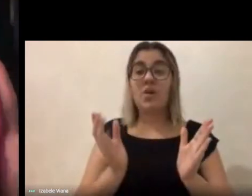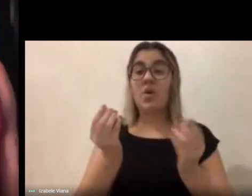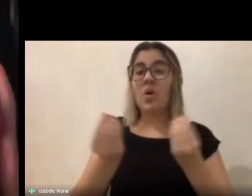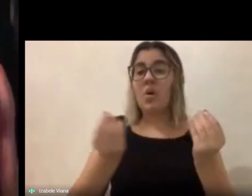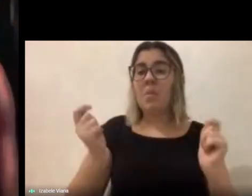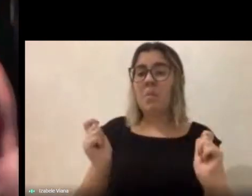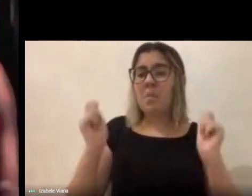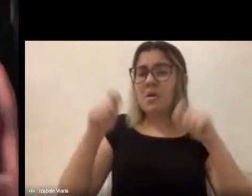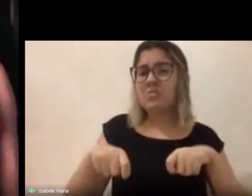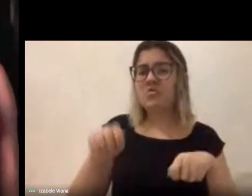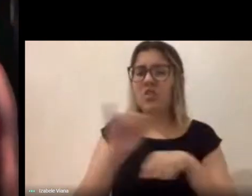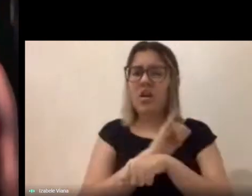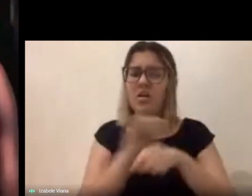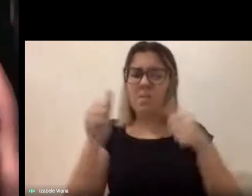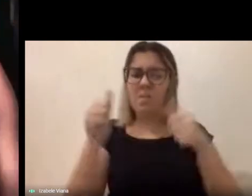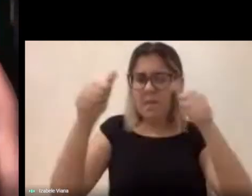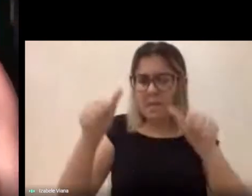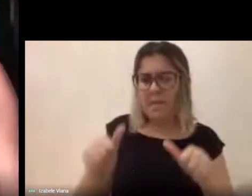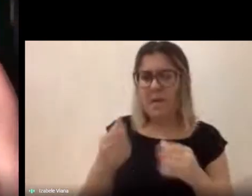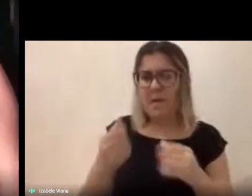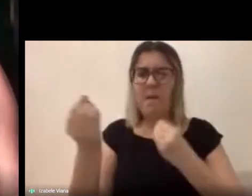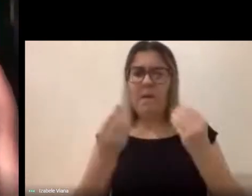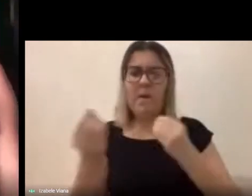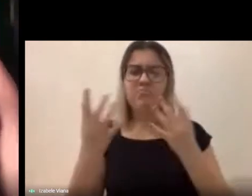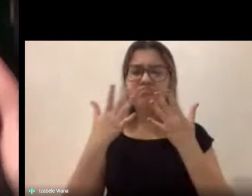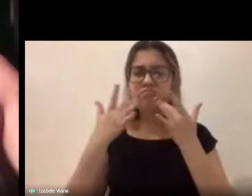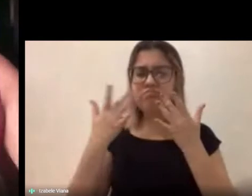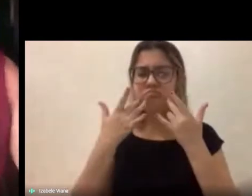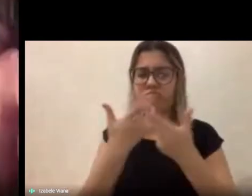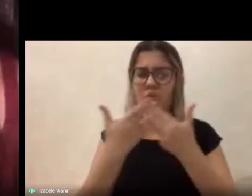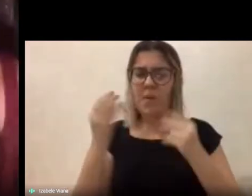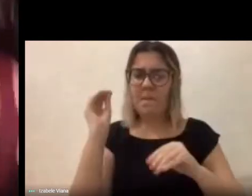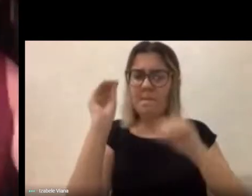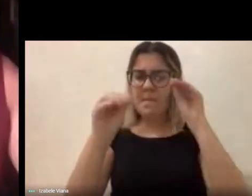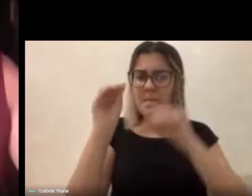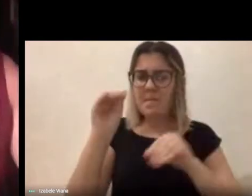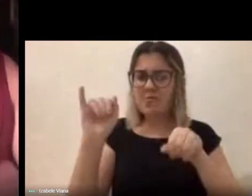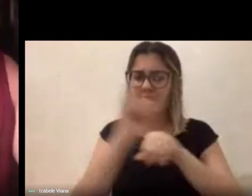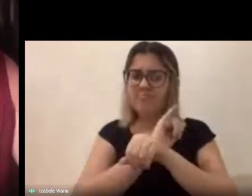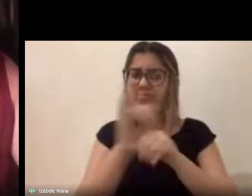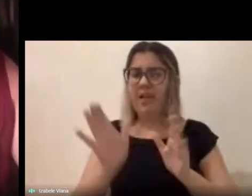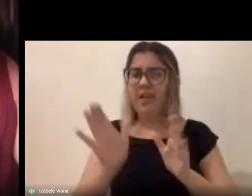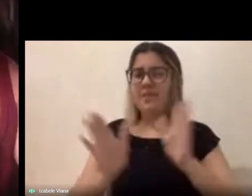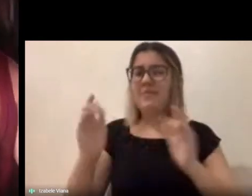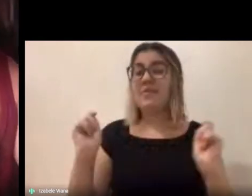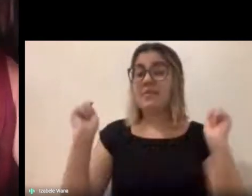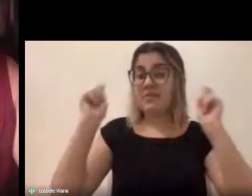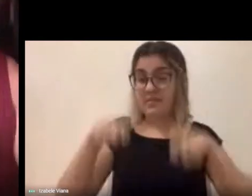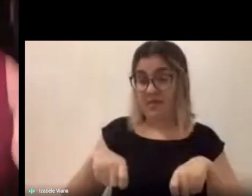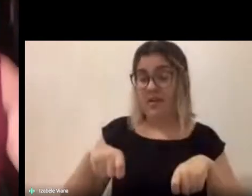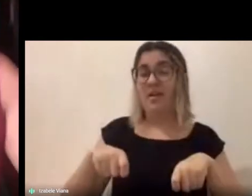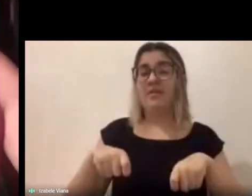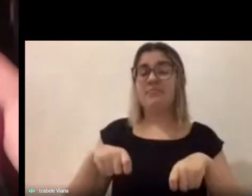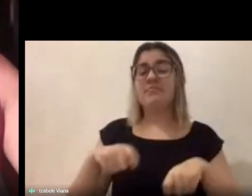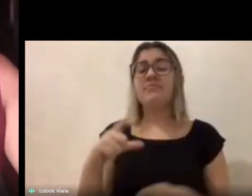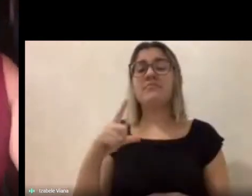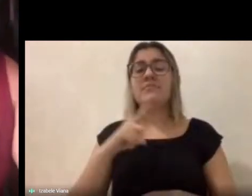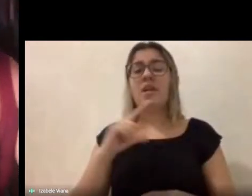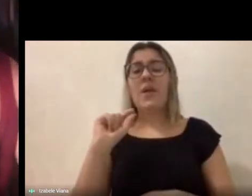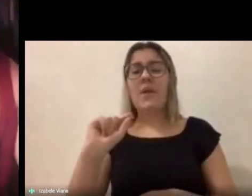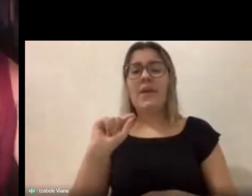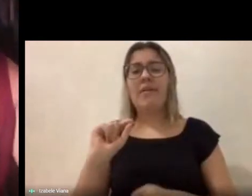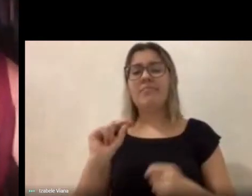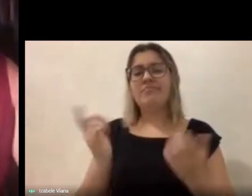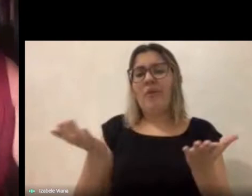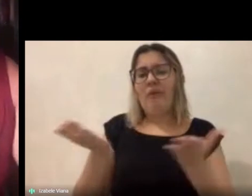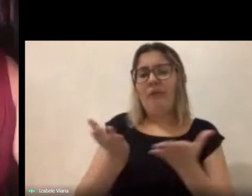que os recursos acessíveis podem oferecer, que vão muito além, né, do que atualmente chamamos de acessibilidade.